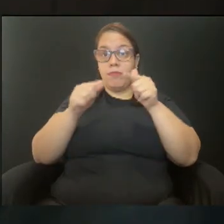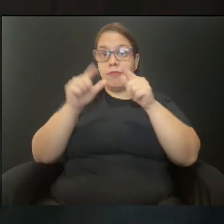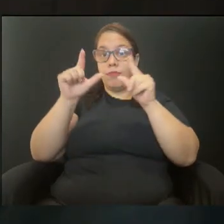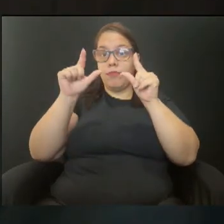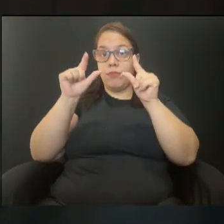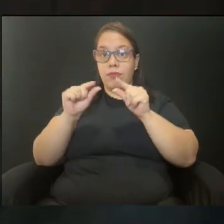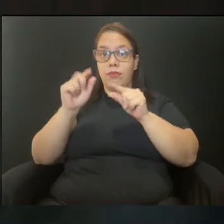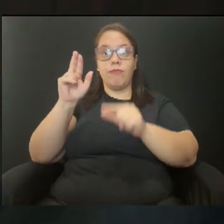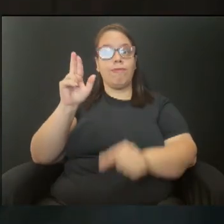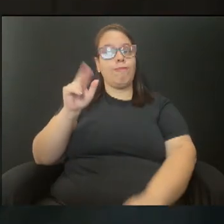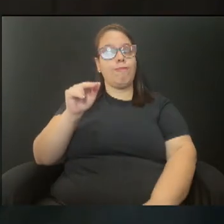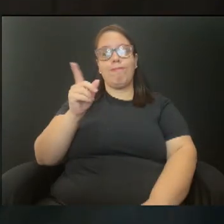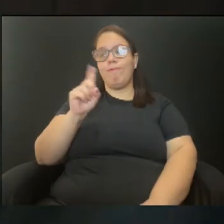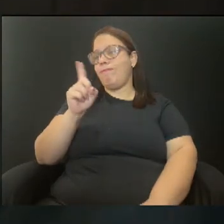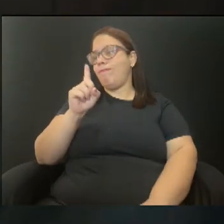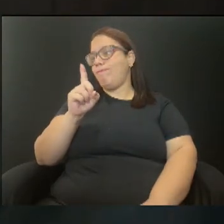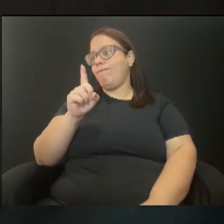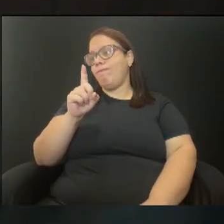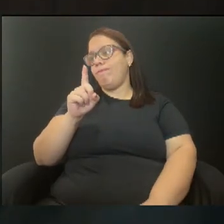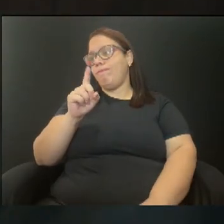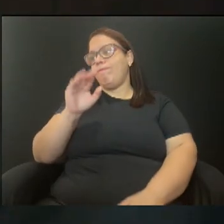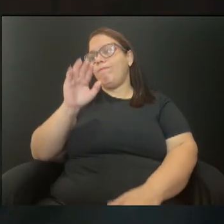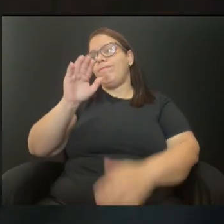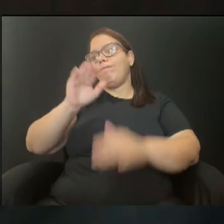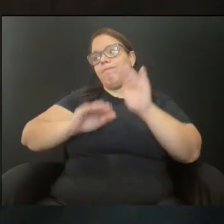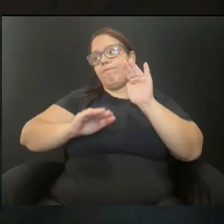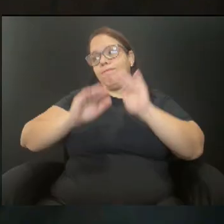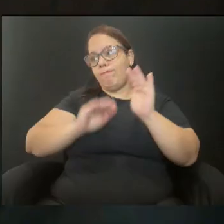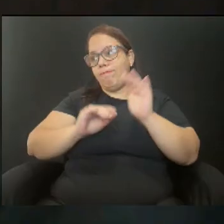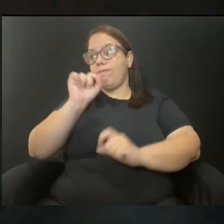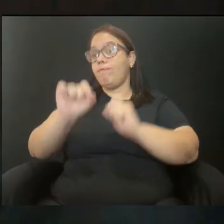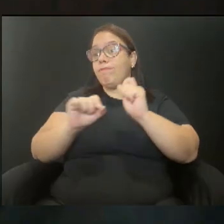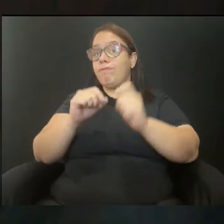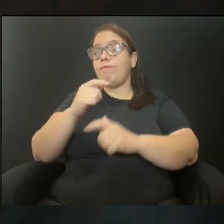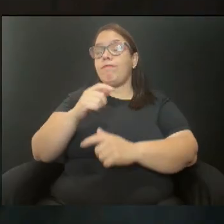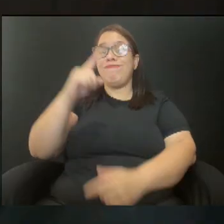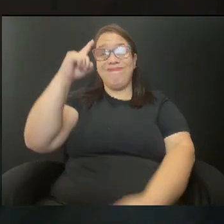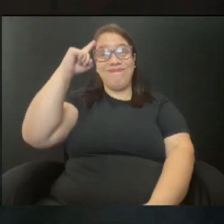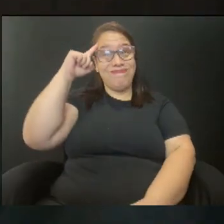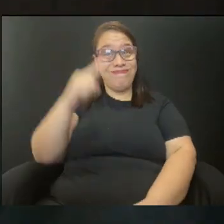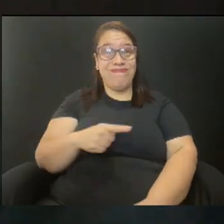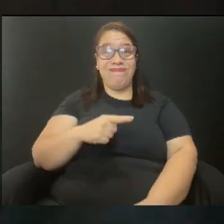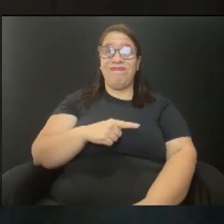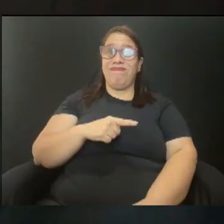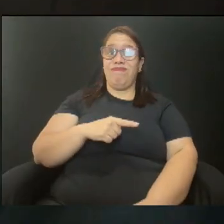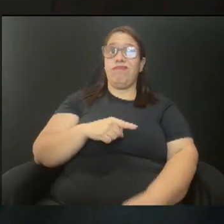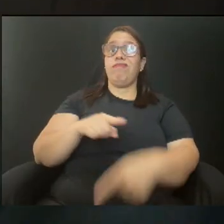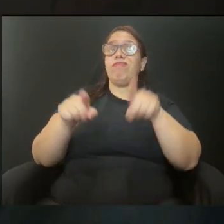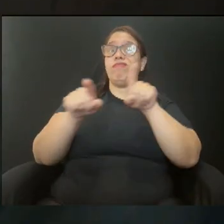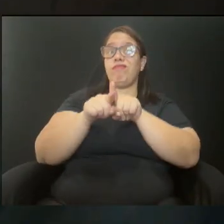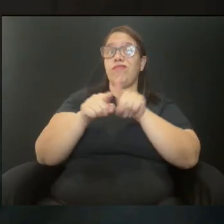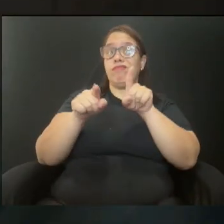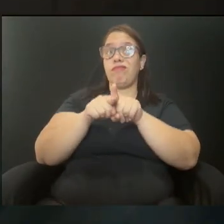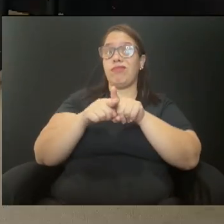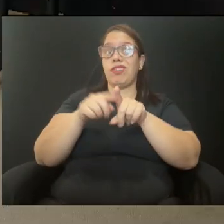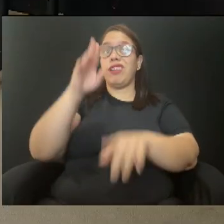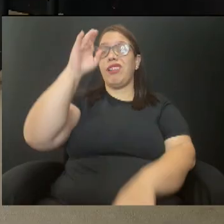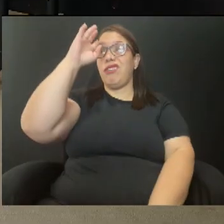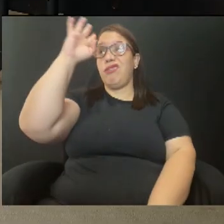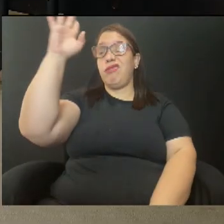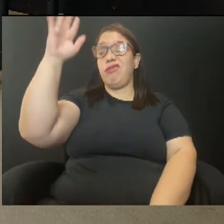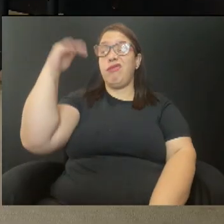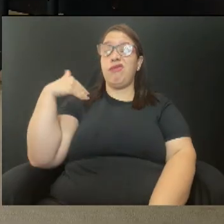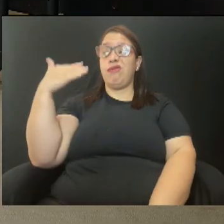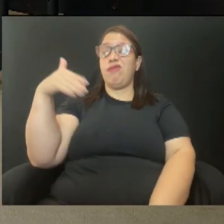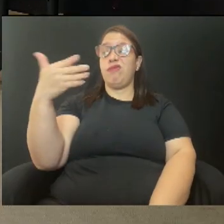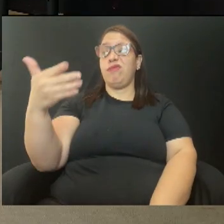assim, dependendo, inclusive, do que você decide. Existe também uma desilusão nesse processo? Vou perguntar para os